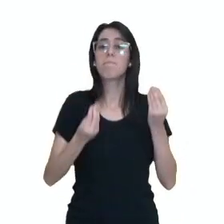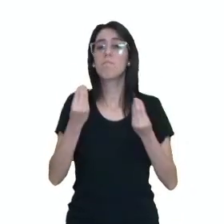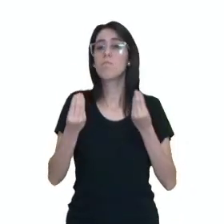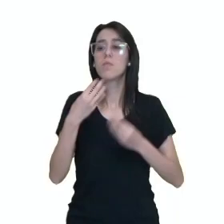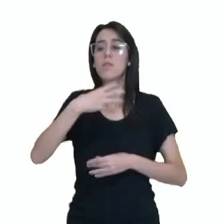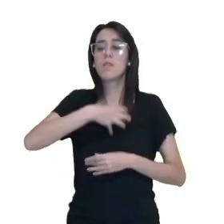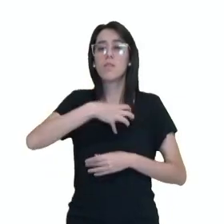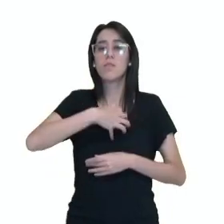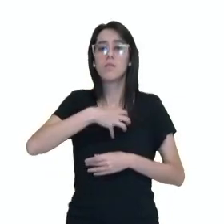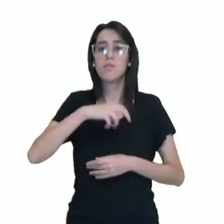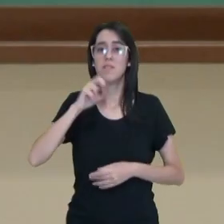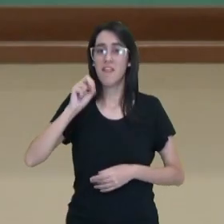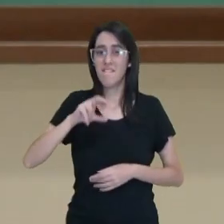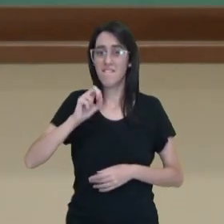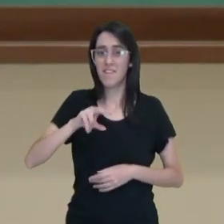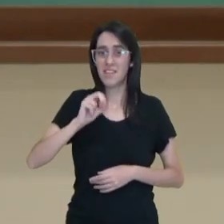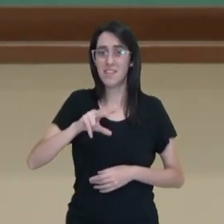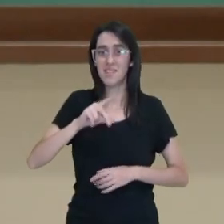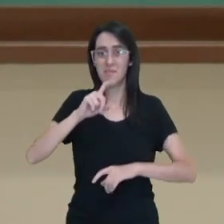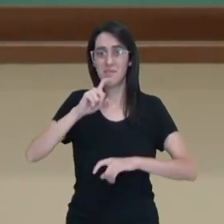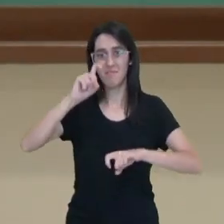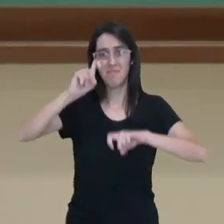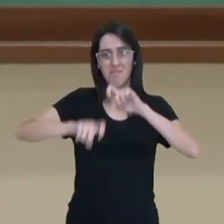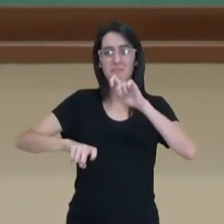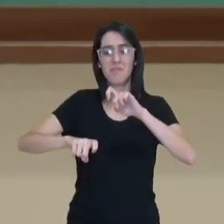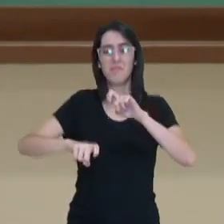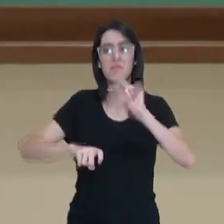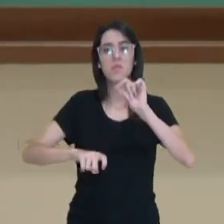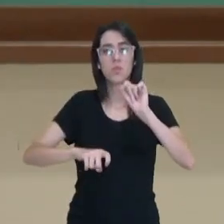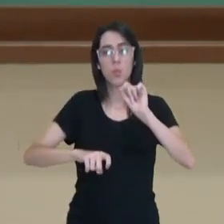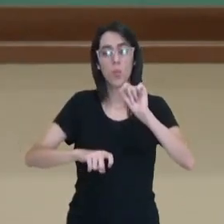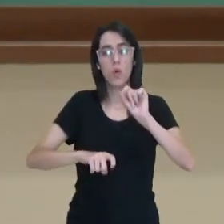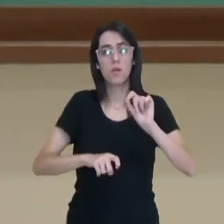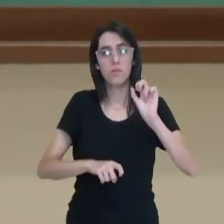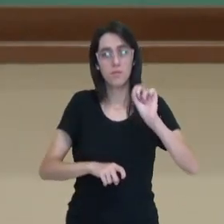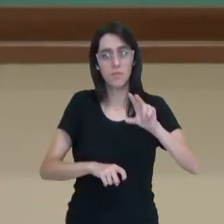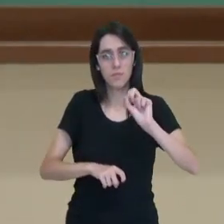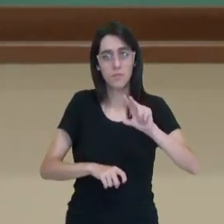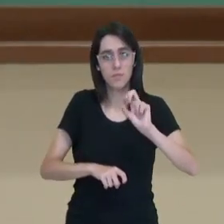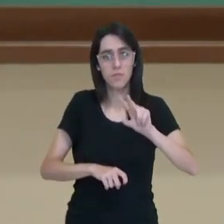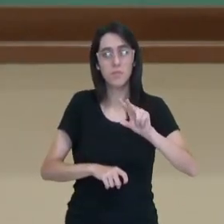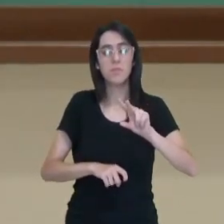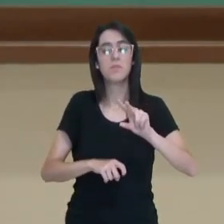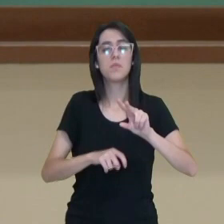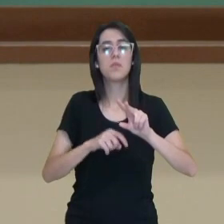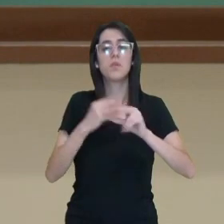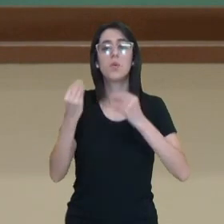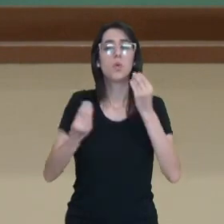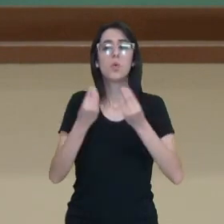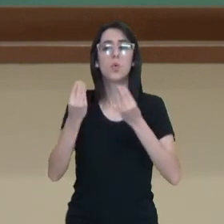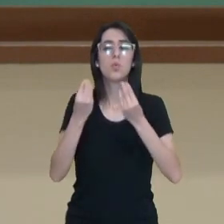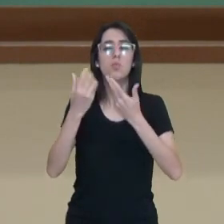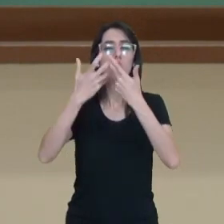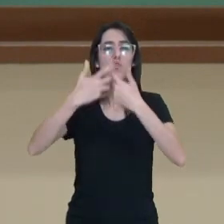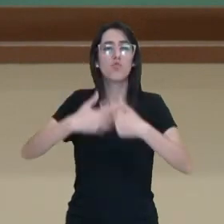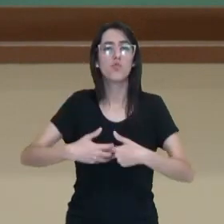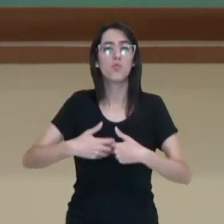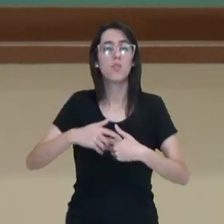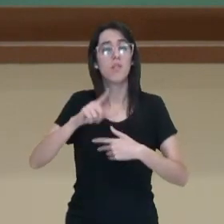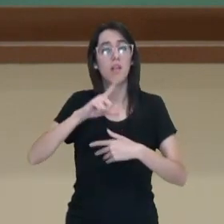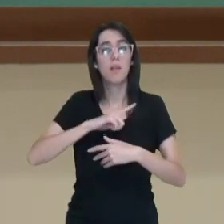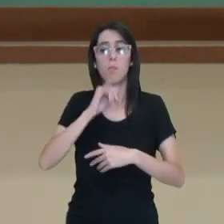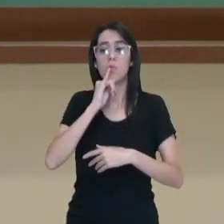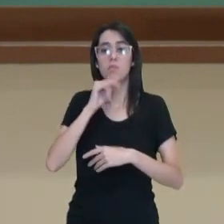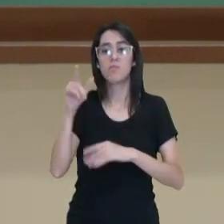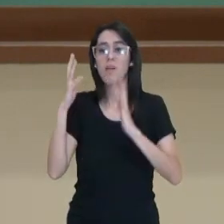uma infecção sexualmente transmissível, né? Ela só vai ser transmitida, né, da forma, né, através de uma relação sexual, por